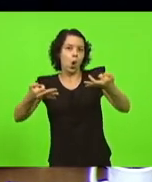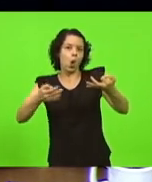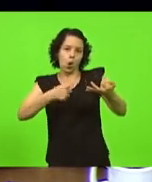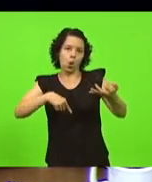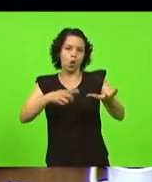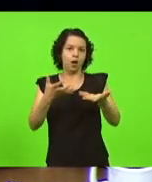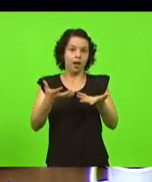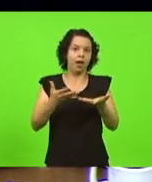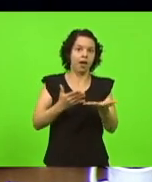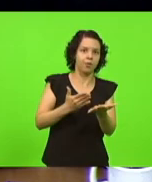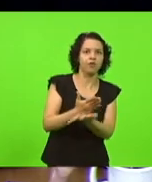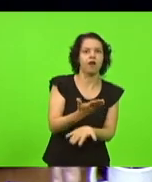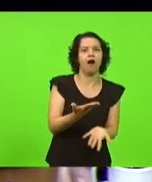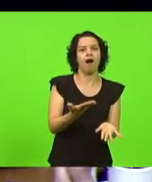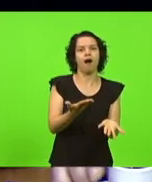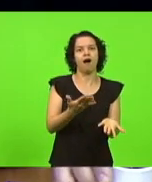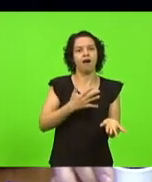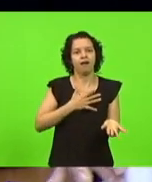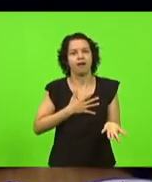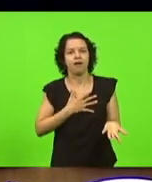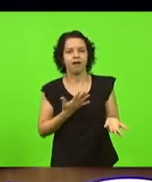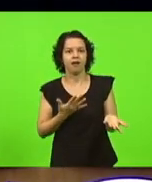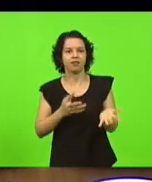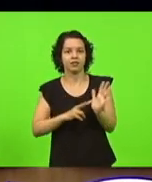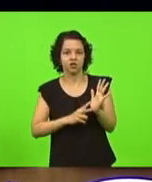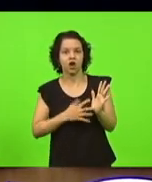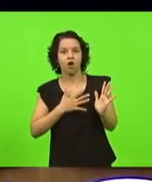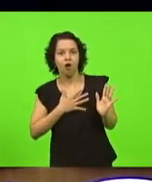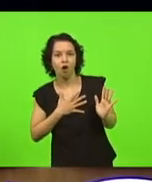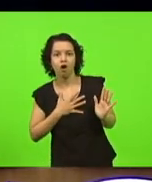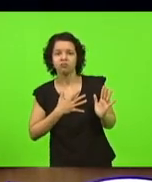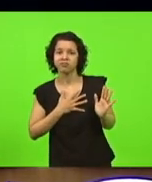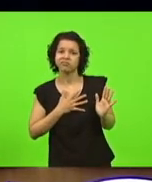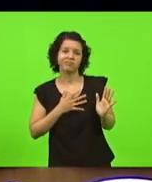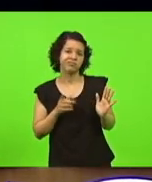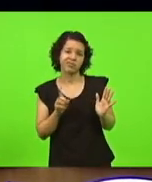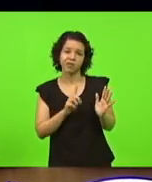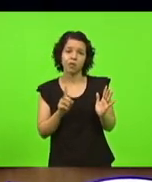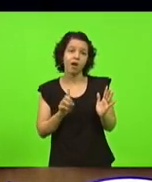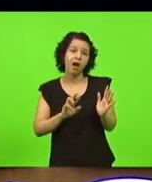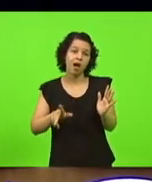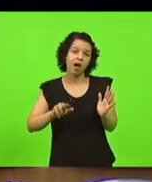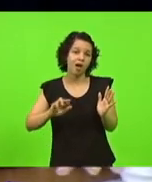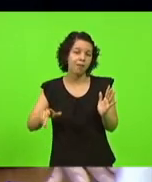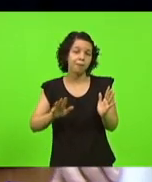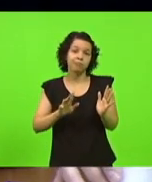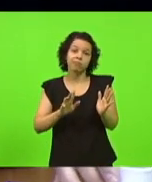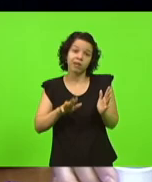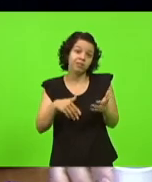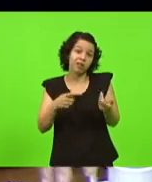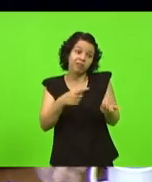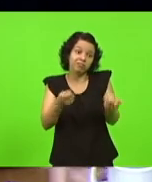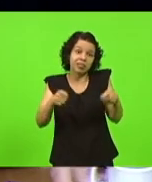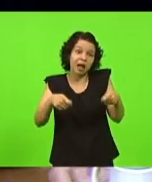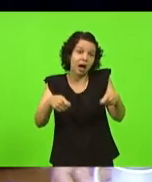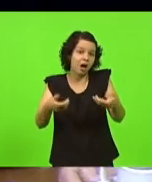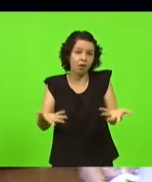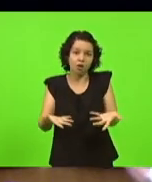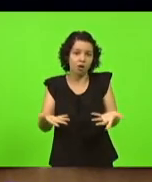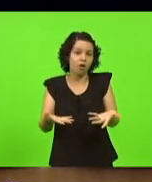aprovar aqui, não é aquela que o sindicato gostaria, mas é possível. É a que a gente consegue avançar. Então,